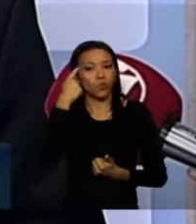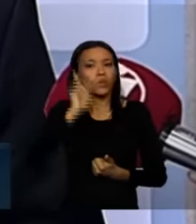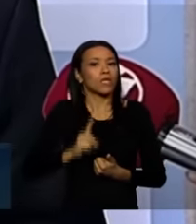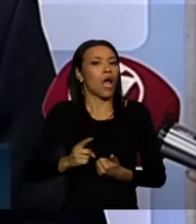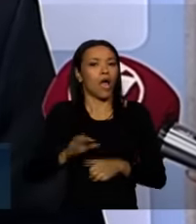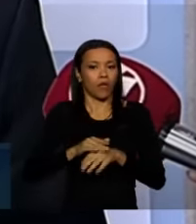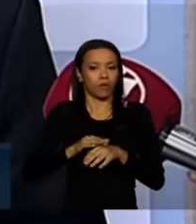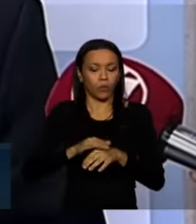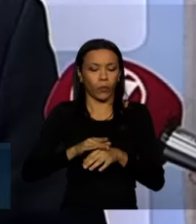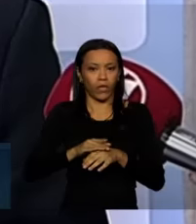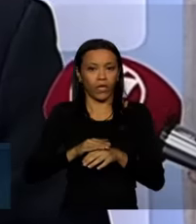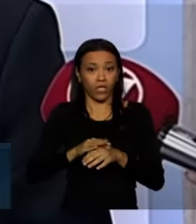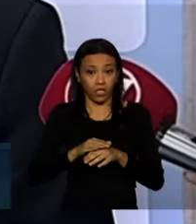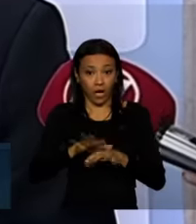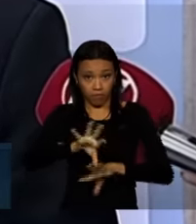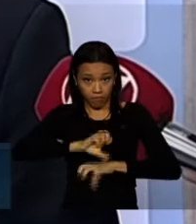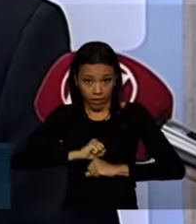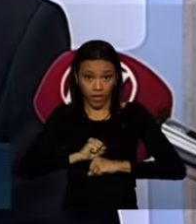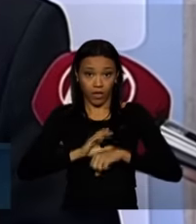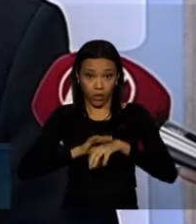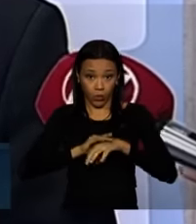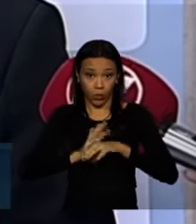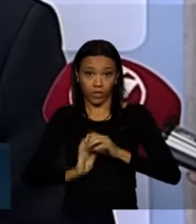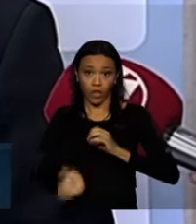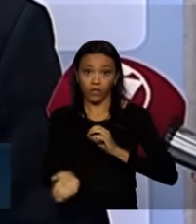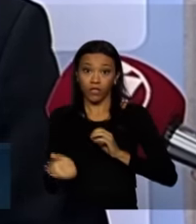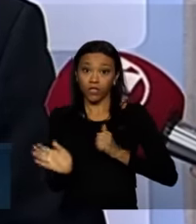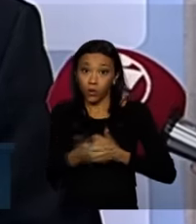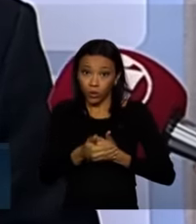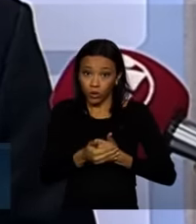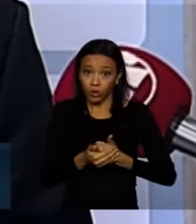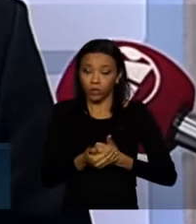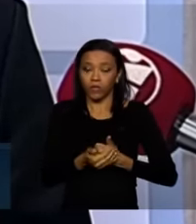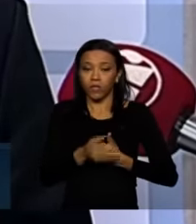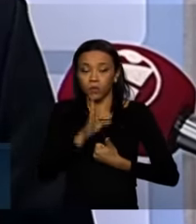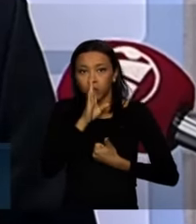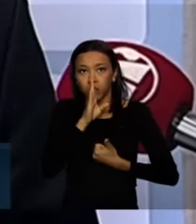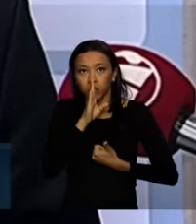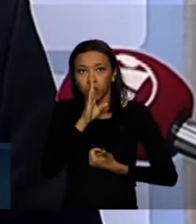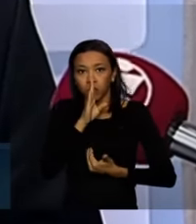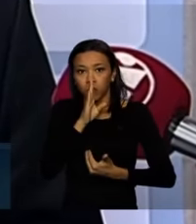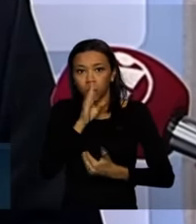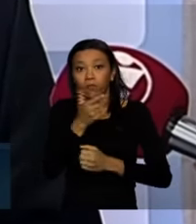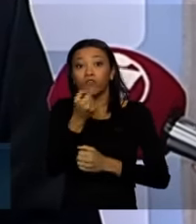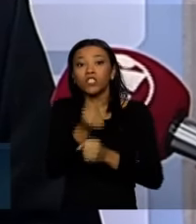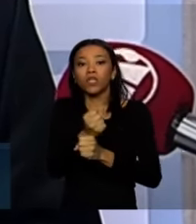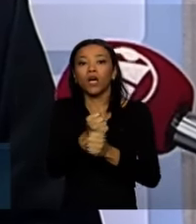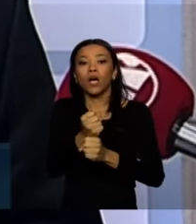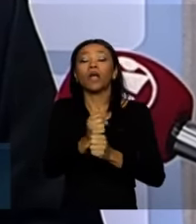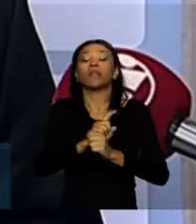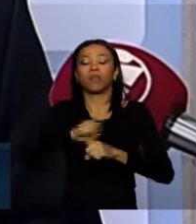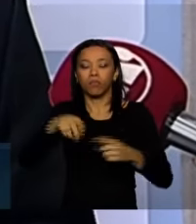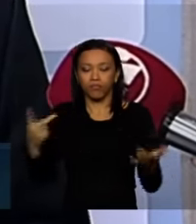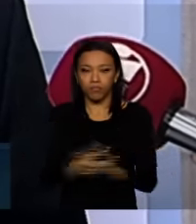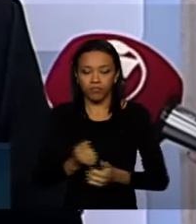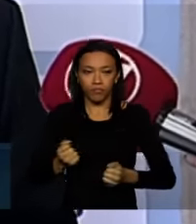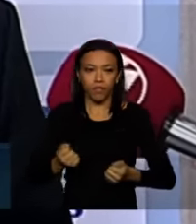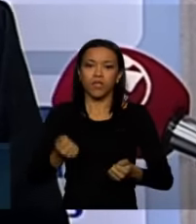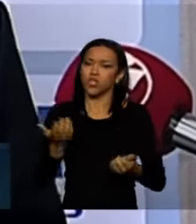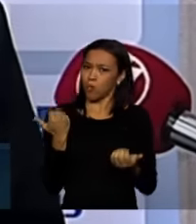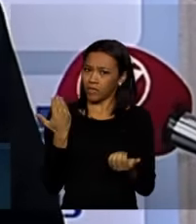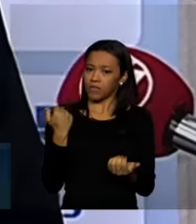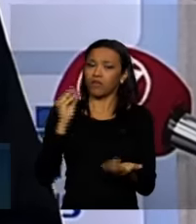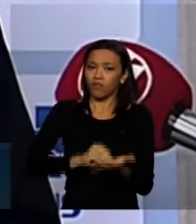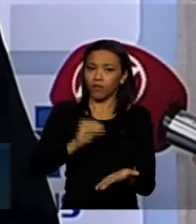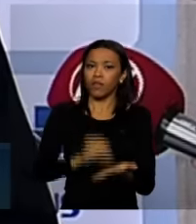e vai causando muito danos no organismo principalmente no fígado falta exame então miní no país faltava